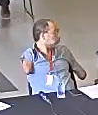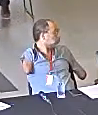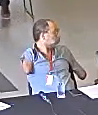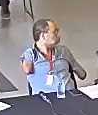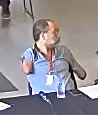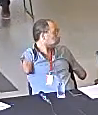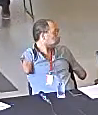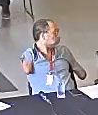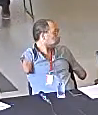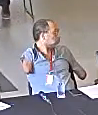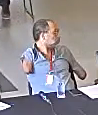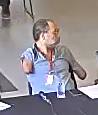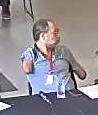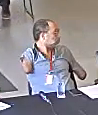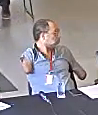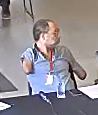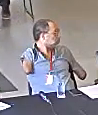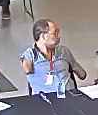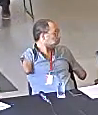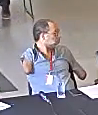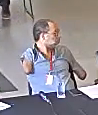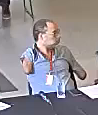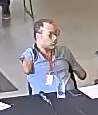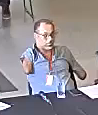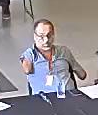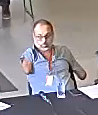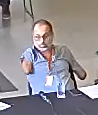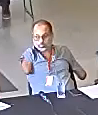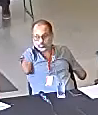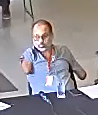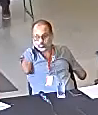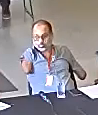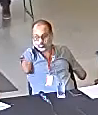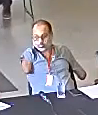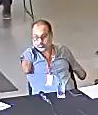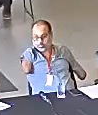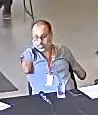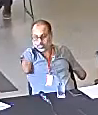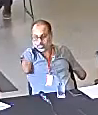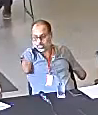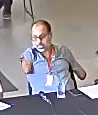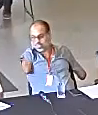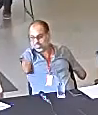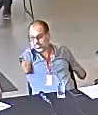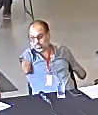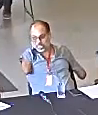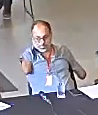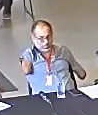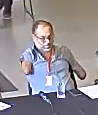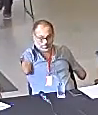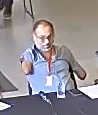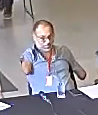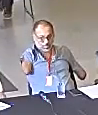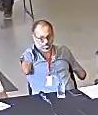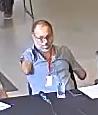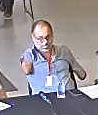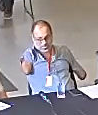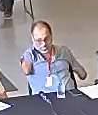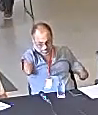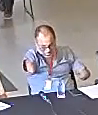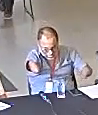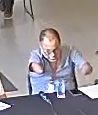assessora jurídica do SIM de paz que nesse ato aqui representa S José Mansur